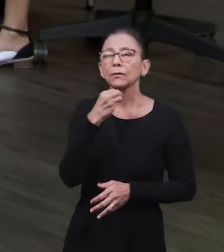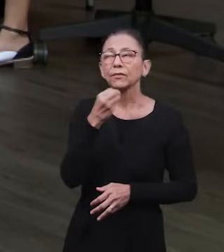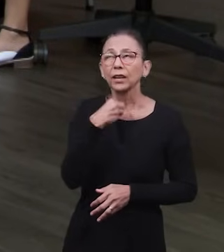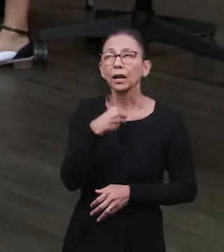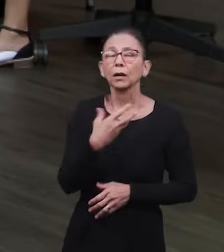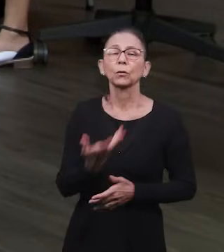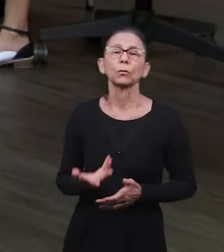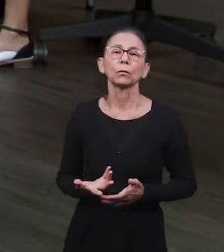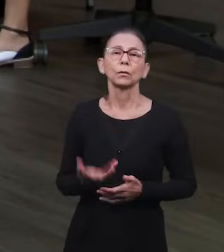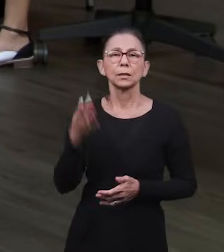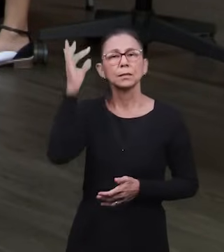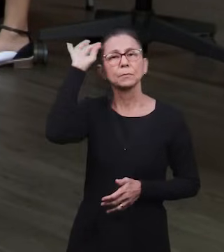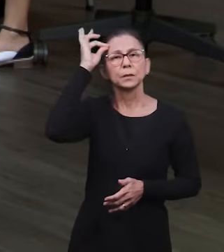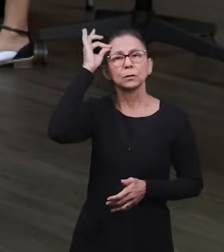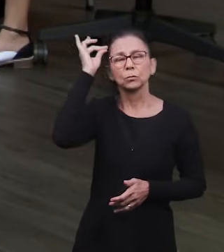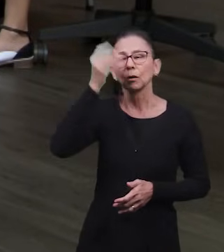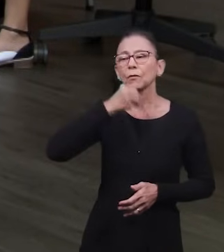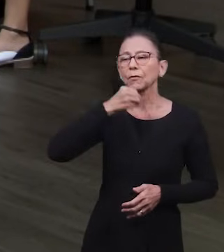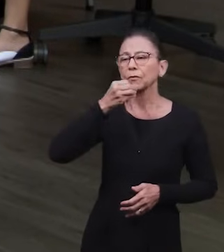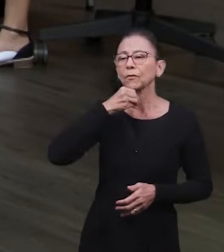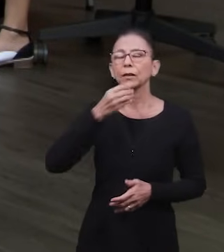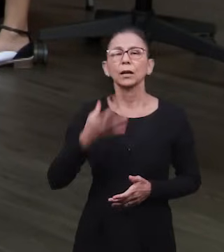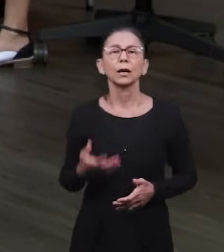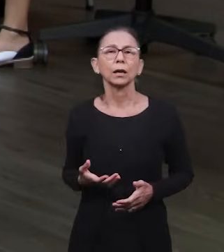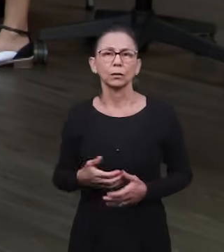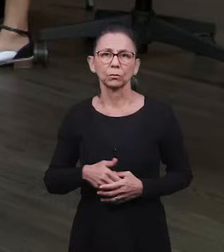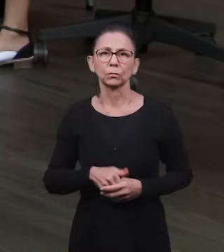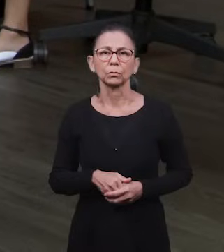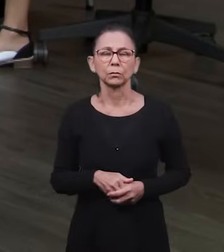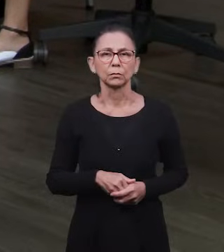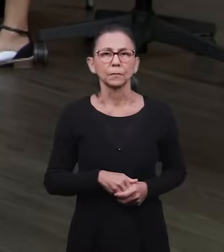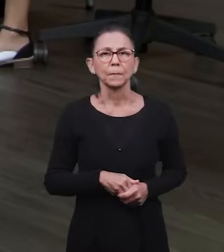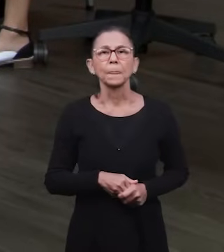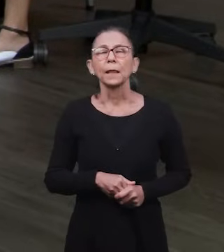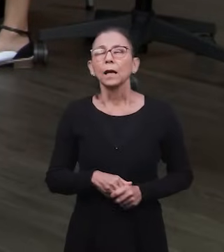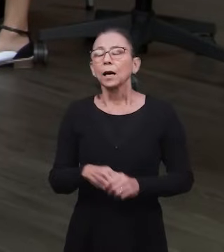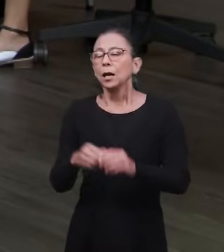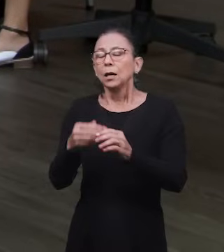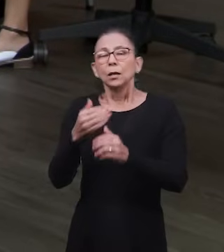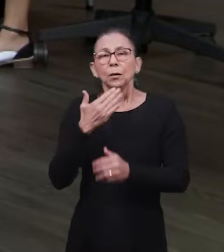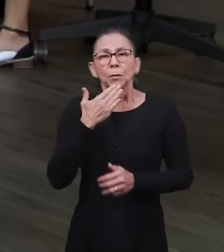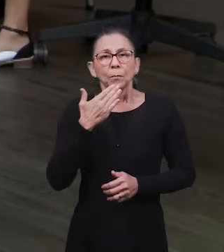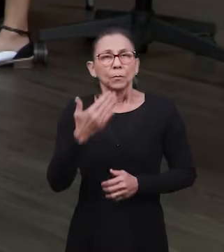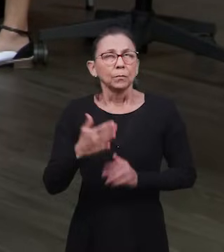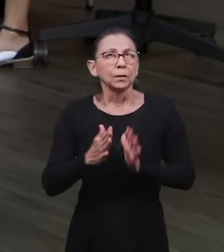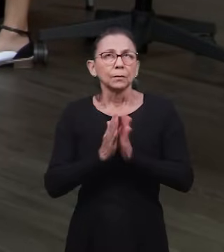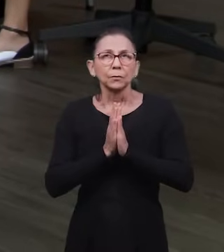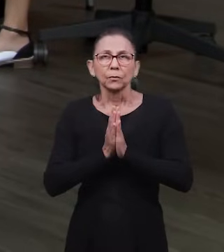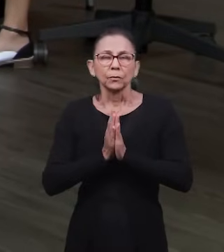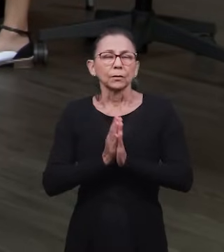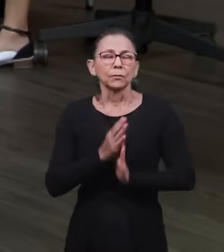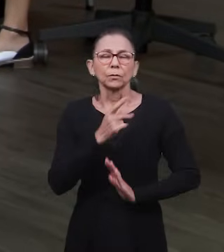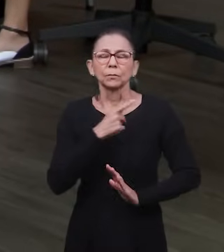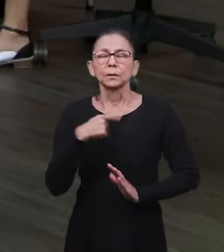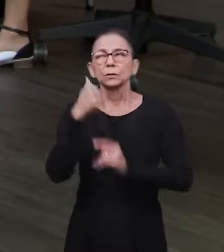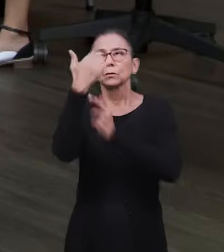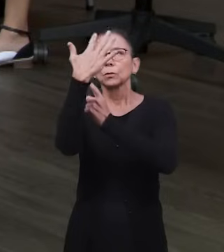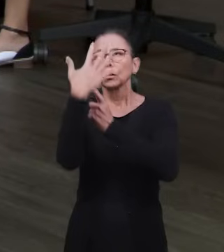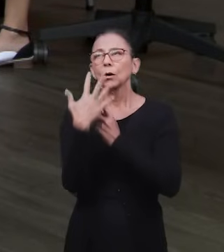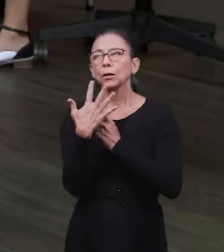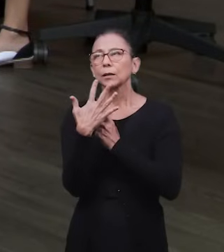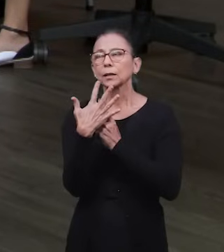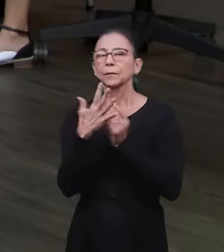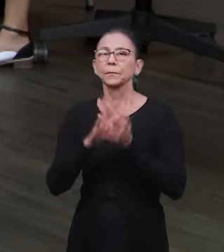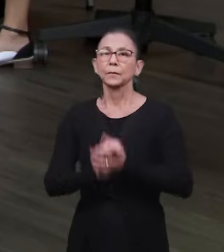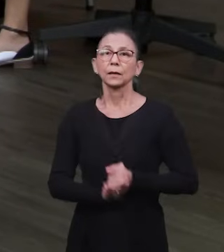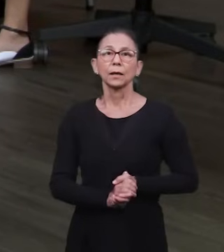doente? Eu foi lá, ore por mim que eu estou fraco. E depois você tem uma experiência, graças a Deus, aquela assistência foi tudo que eu precisava. Nós vamos